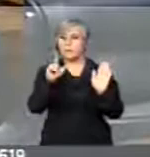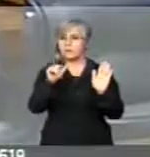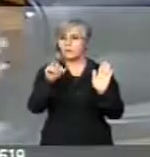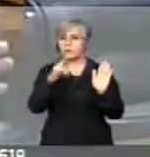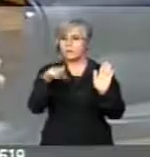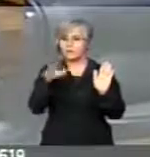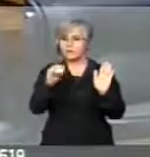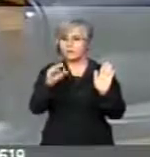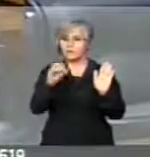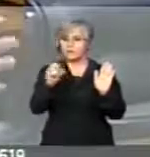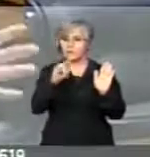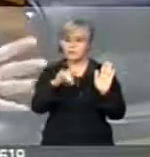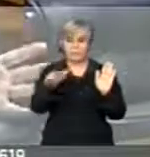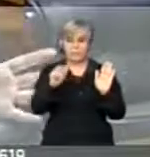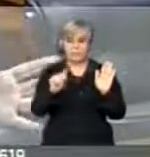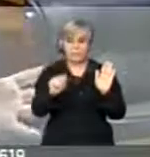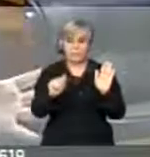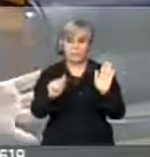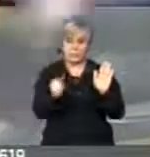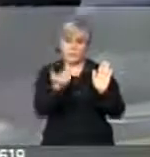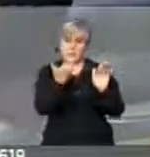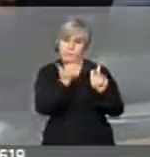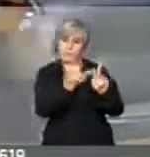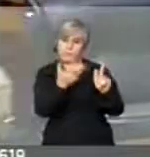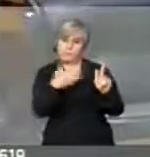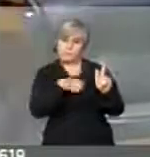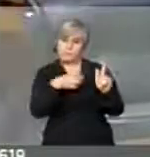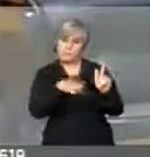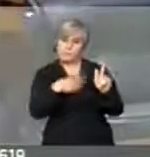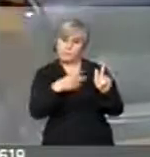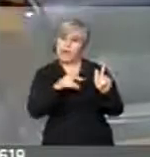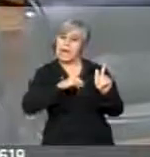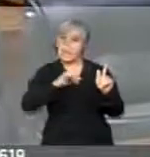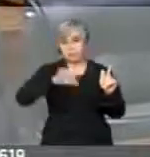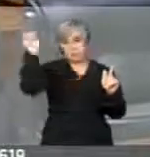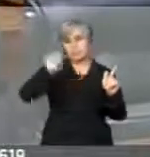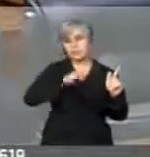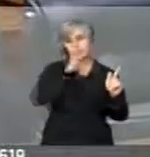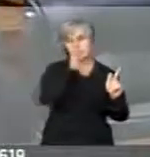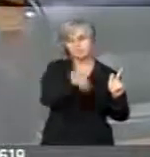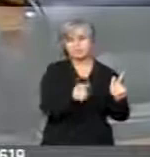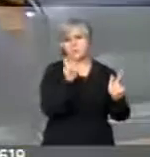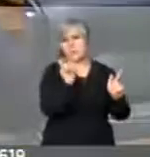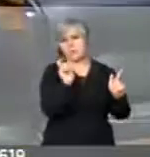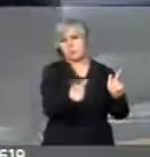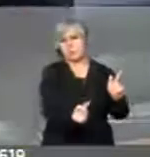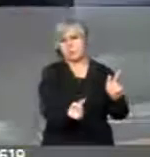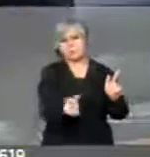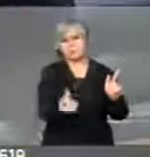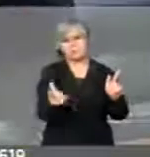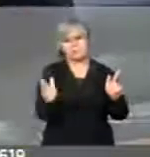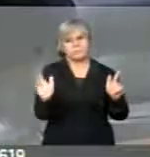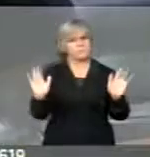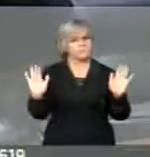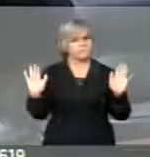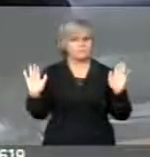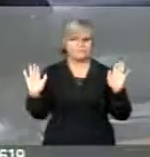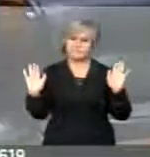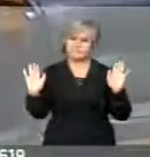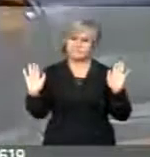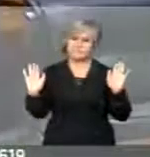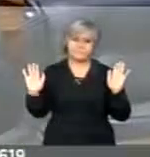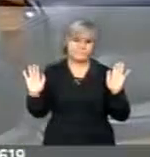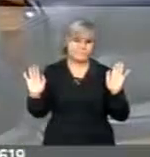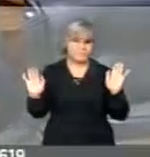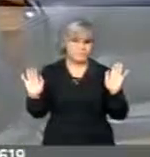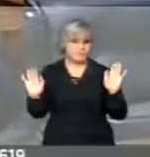E ele sente-se, então, no direito dessas agressões. Vossa Excelência está no seu direito, mas